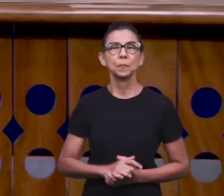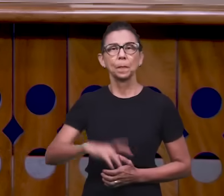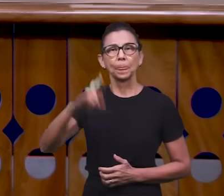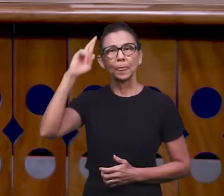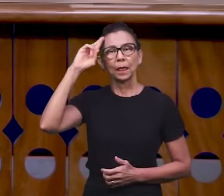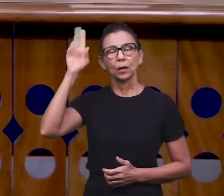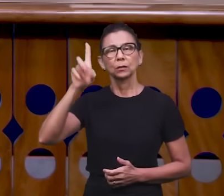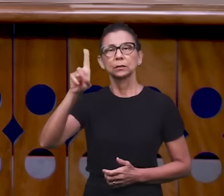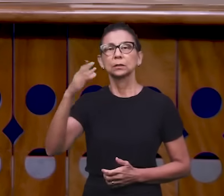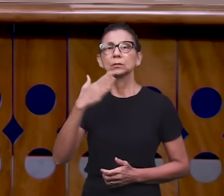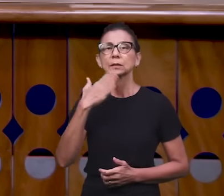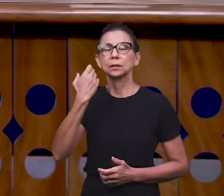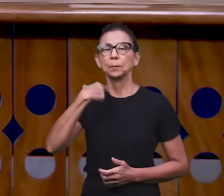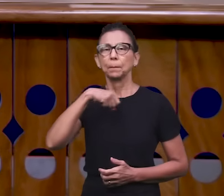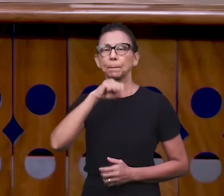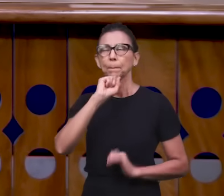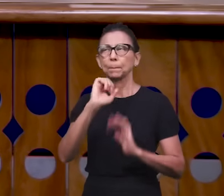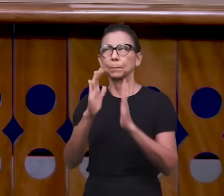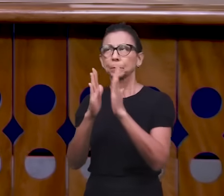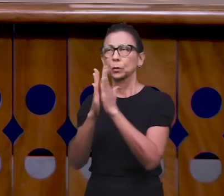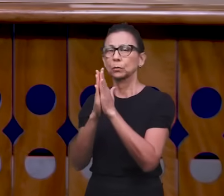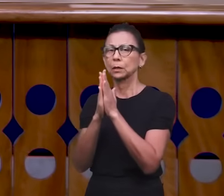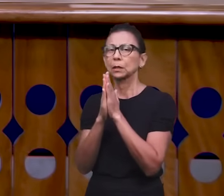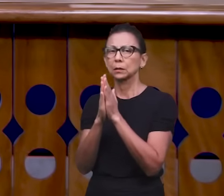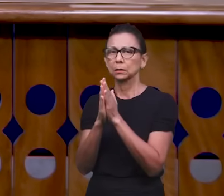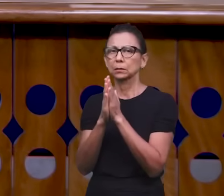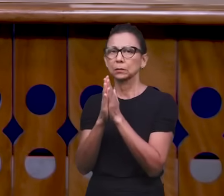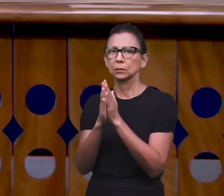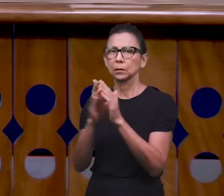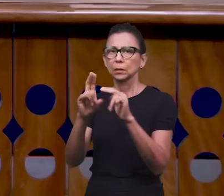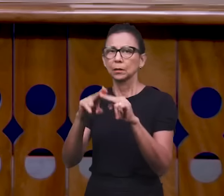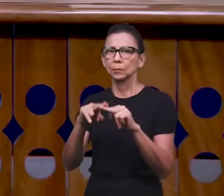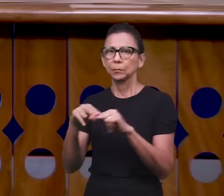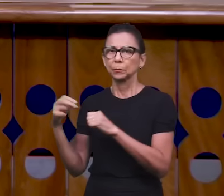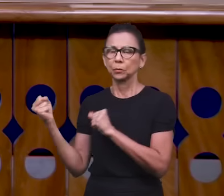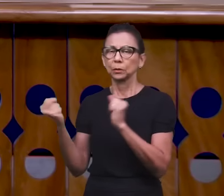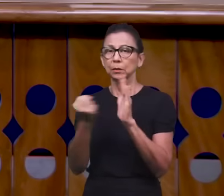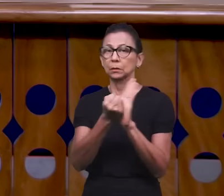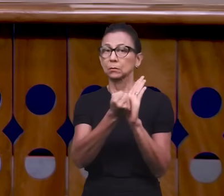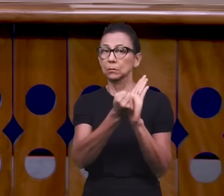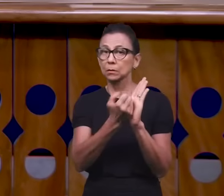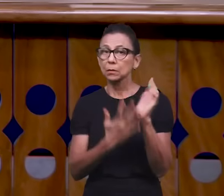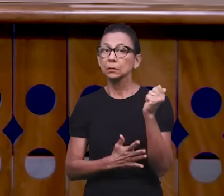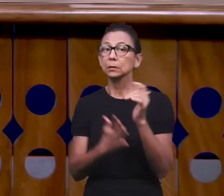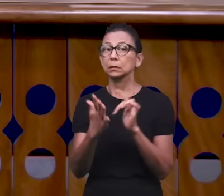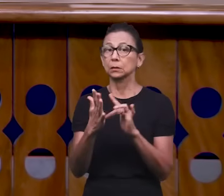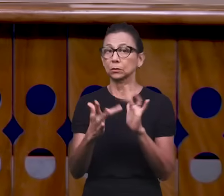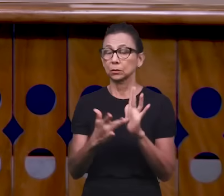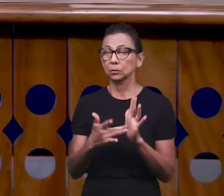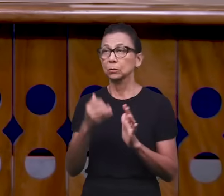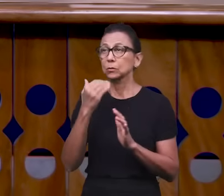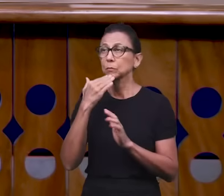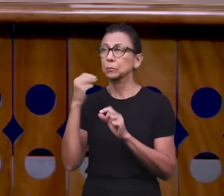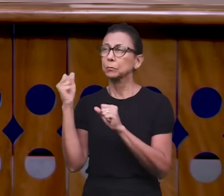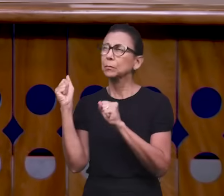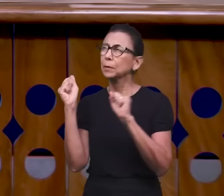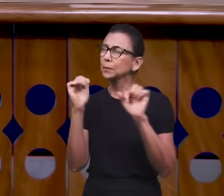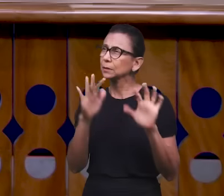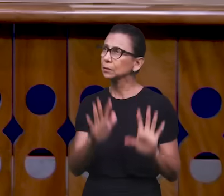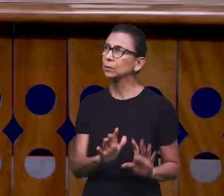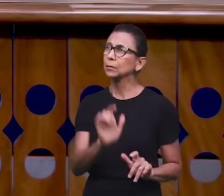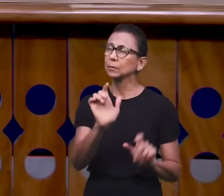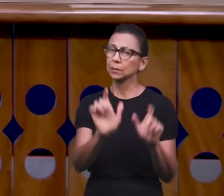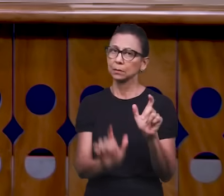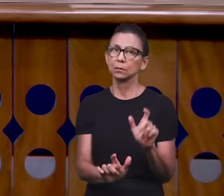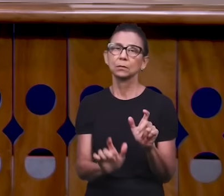Oremos. Senhor, nosso Deus, nosso Pai, nós oramos a Ti, debaixo da cobertura do poder do sangue de Jesus. E pedimos, Senhor Deus, uma bênção em favor